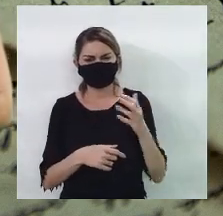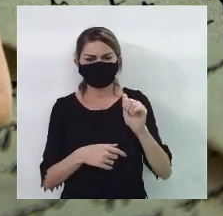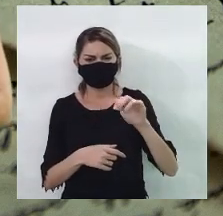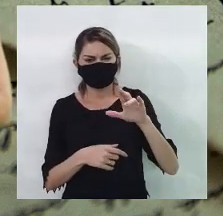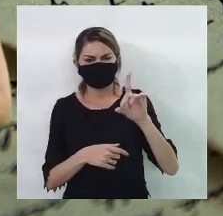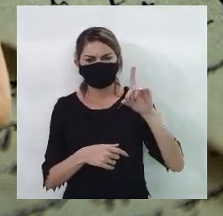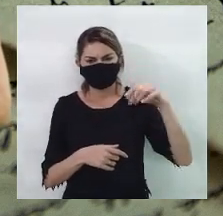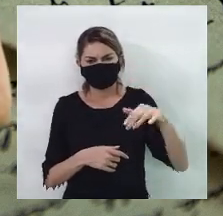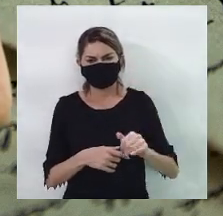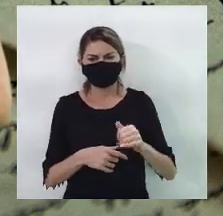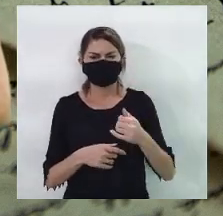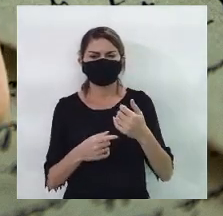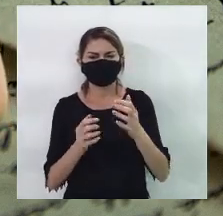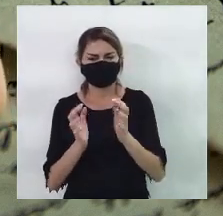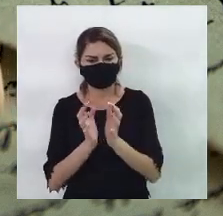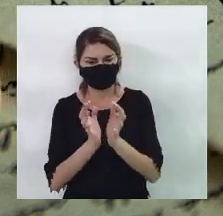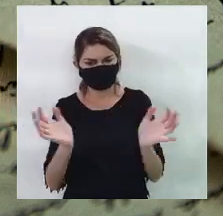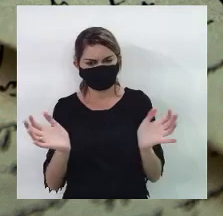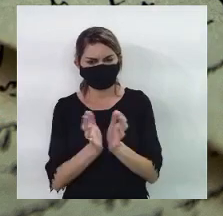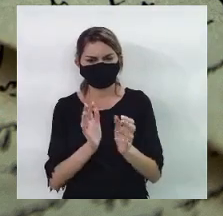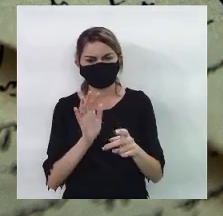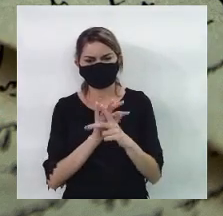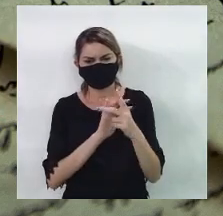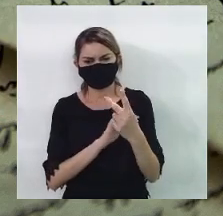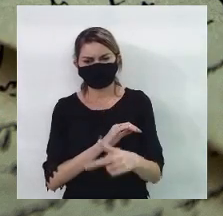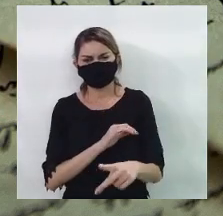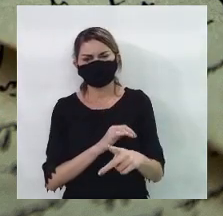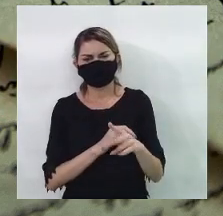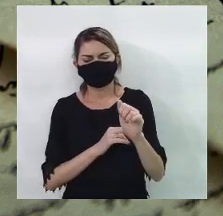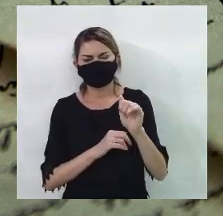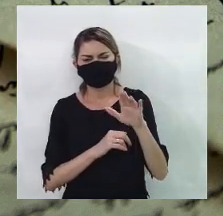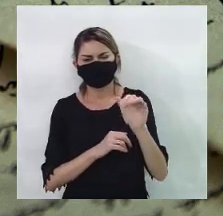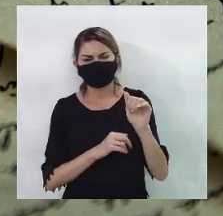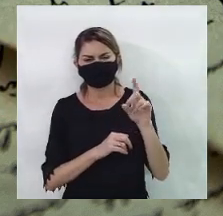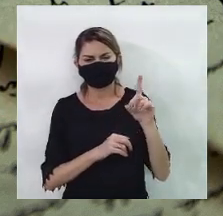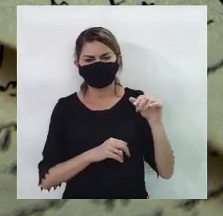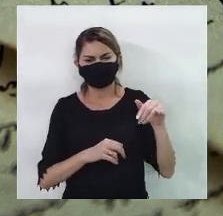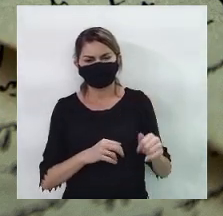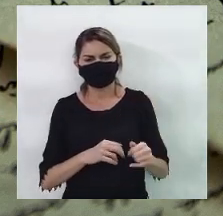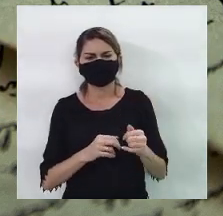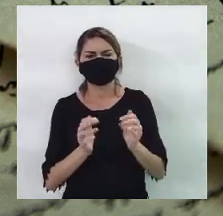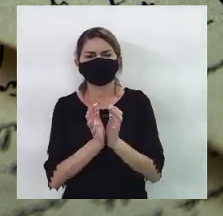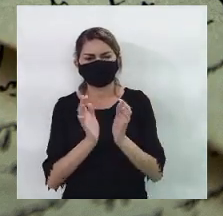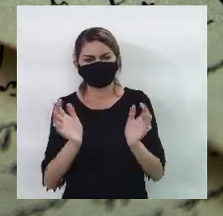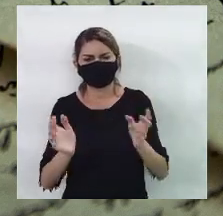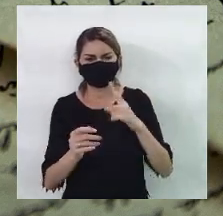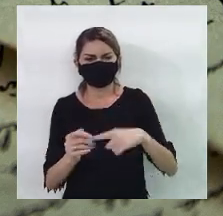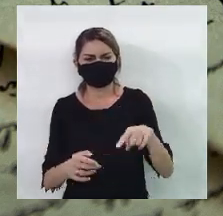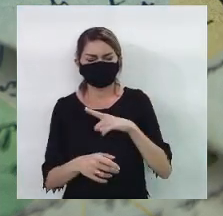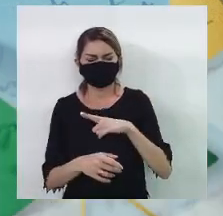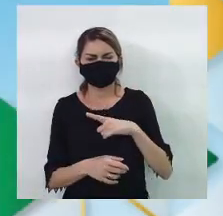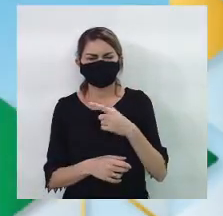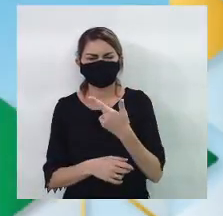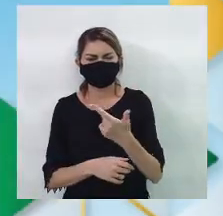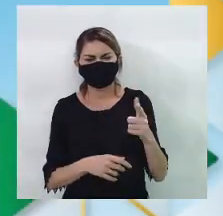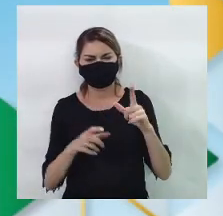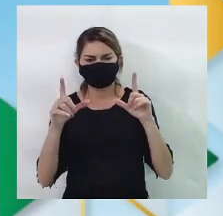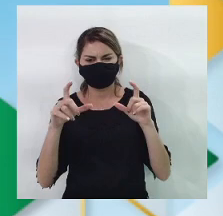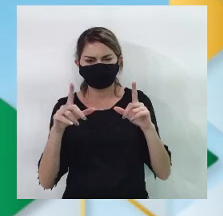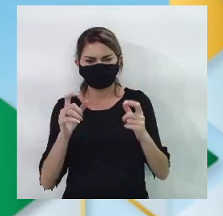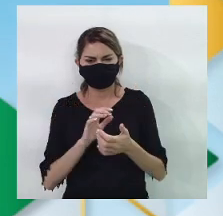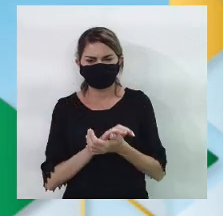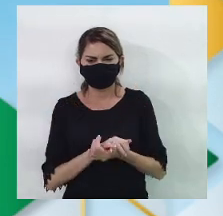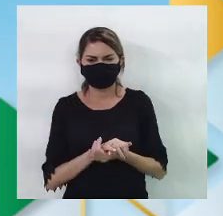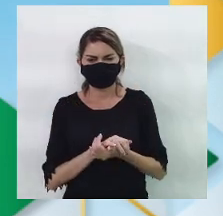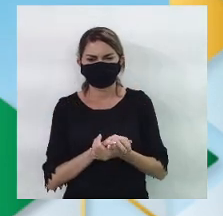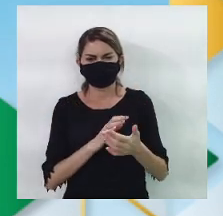de Camaragibe, o professor aqui faz parte da Academia de Camaragibe. Nós temos uma outra foto, professor.